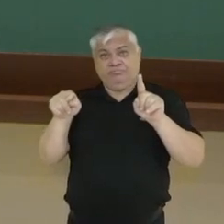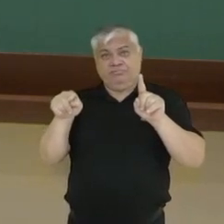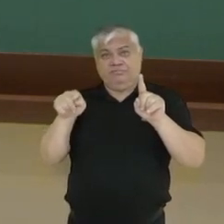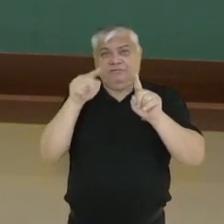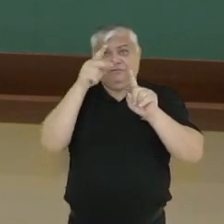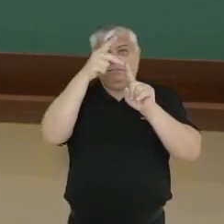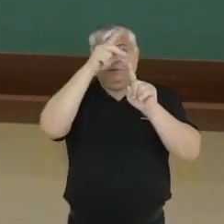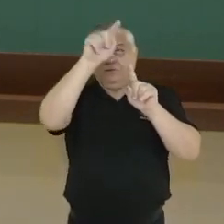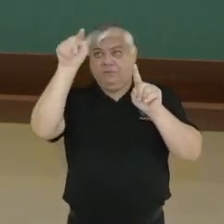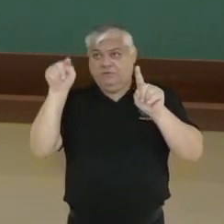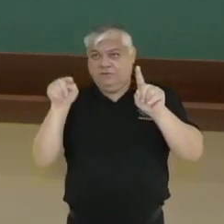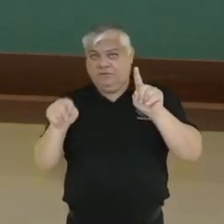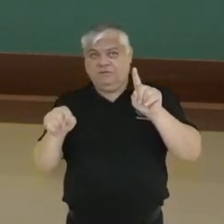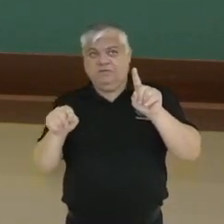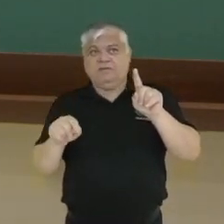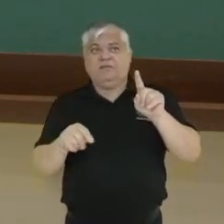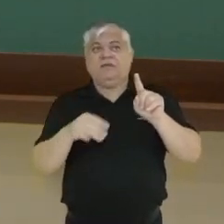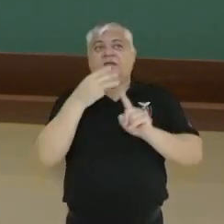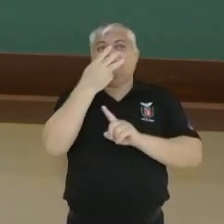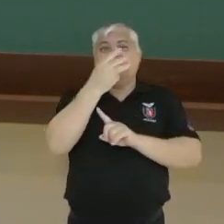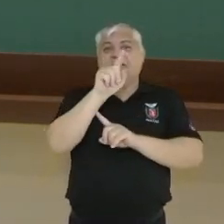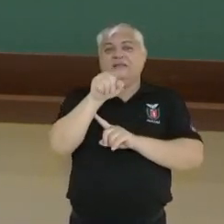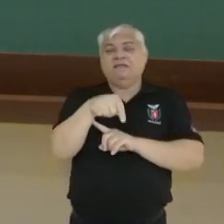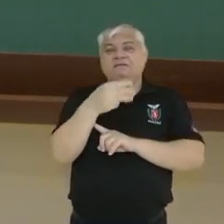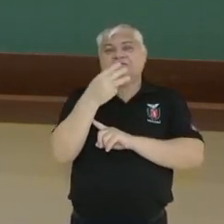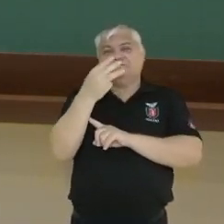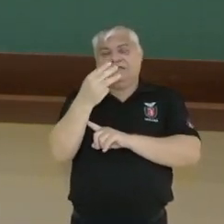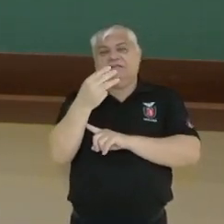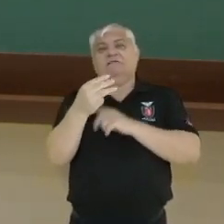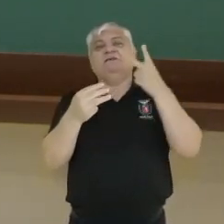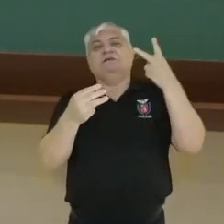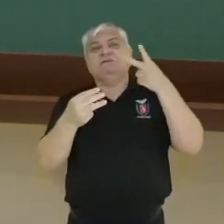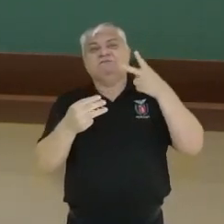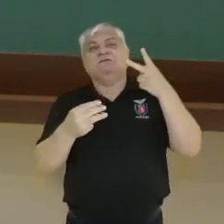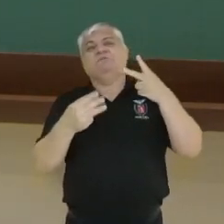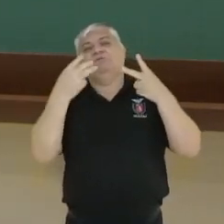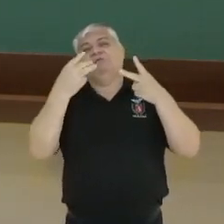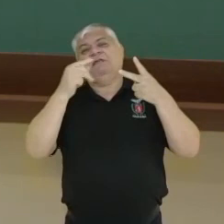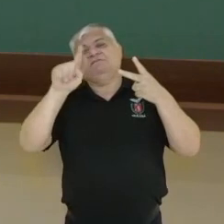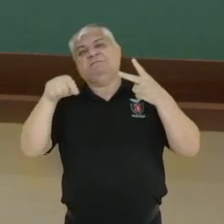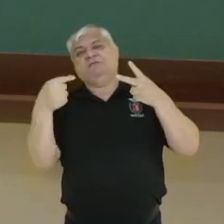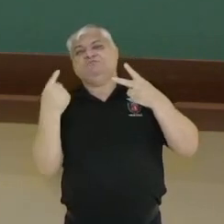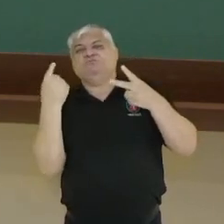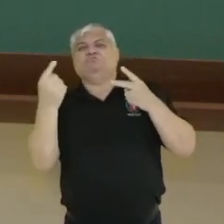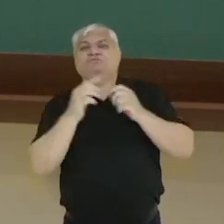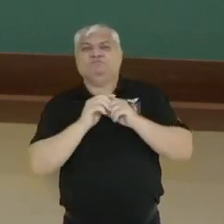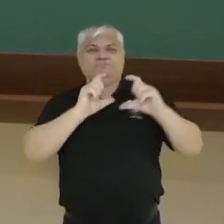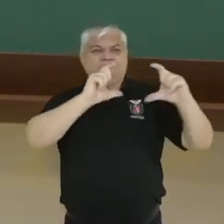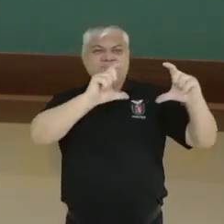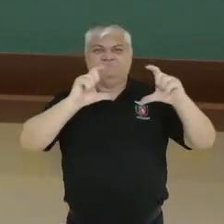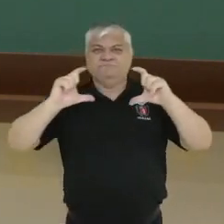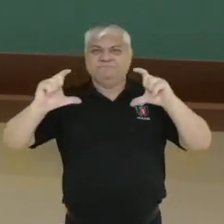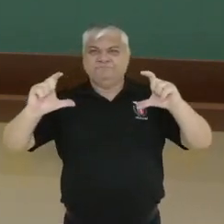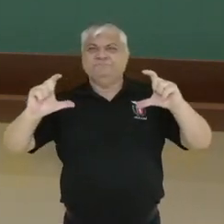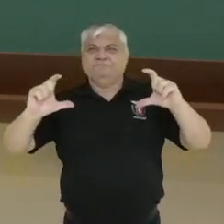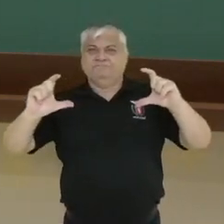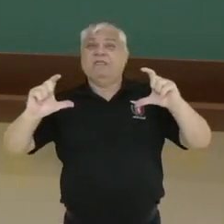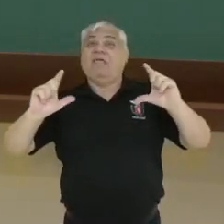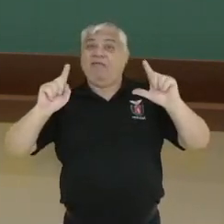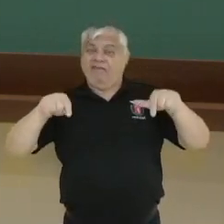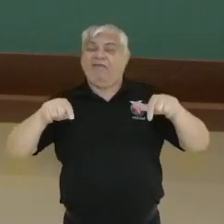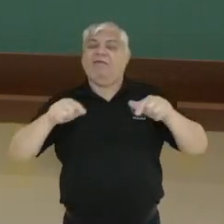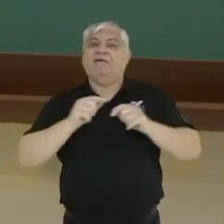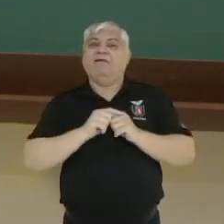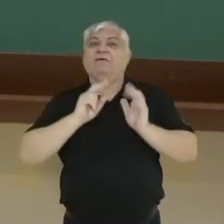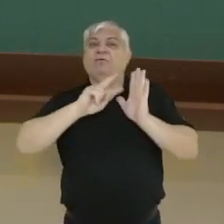pontos seriam 3 e 7, e o segundo ponto seria 3 e menos 1, que acontece essa situação aonde